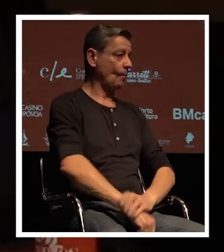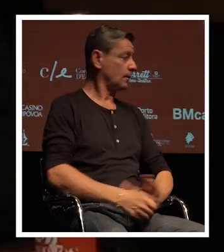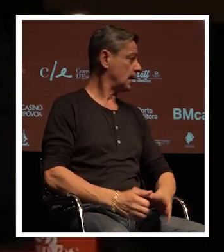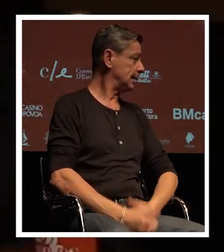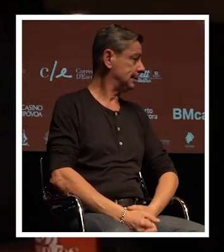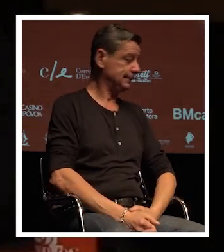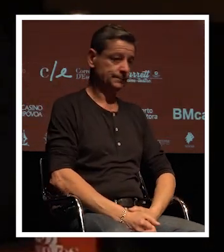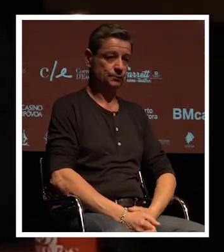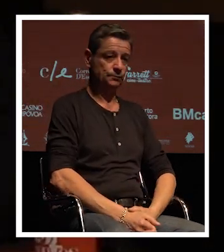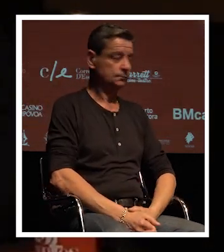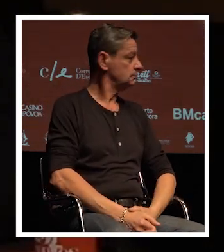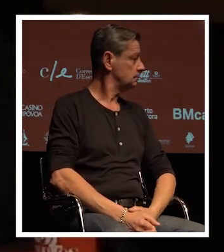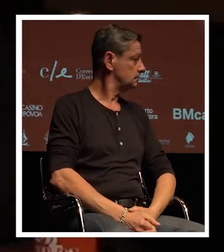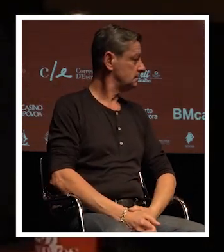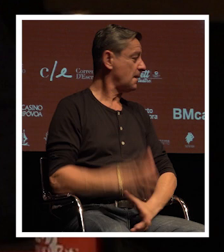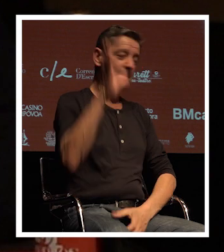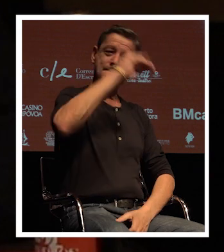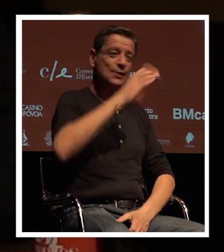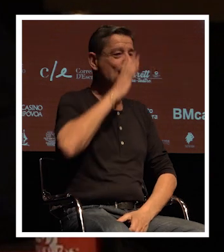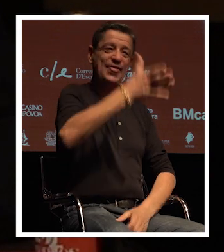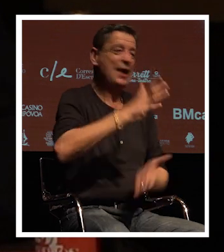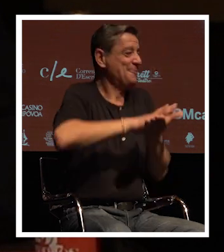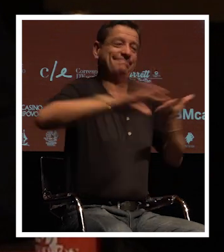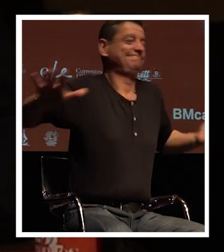bem mais não diria